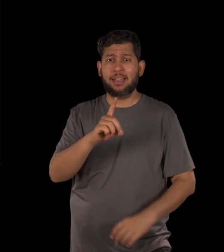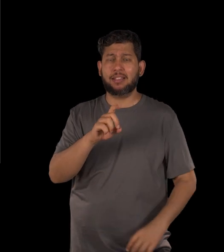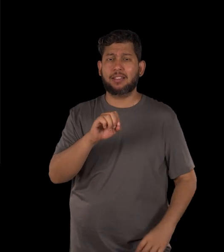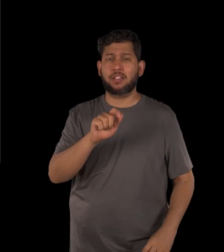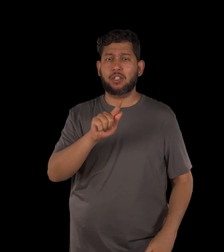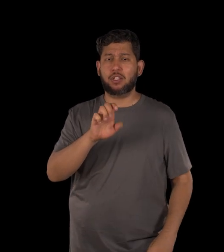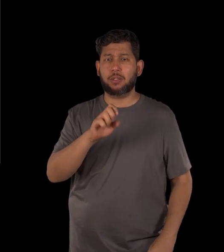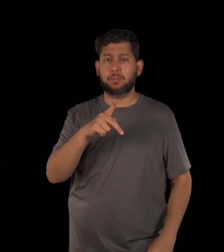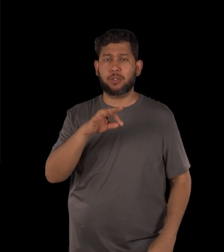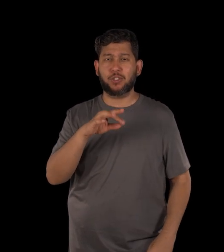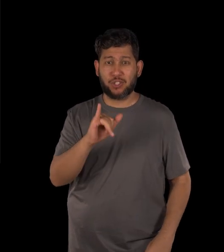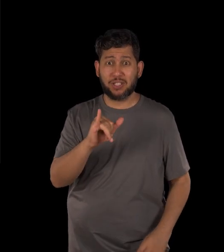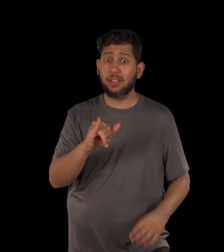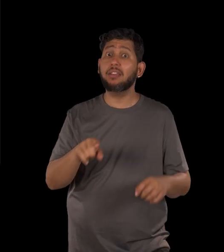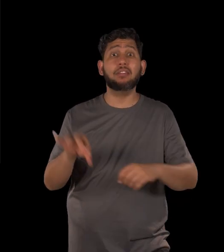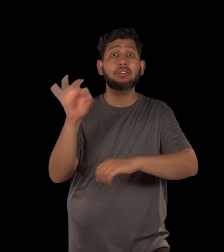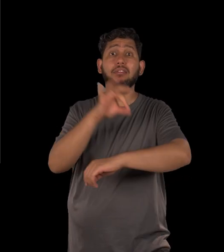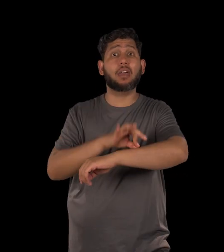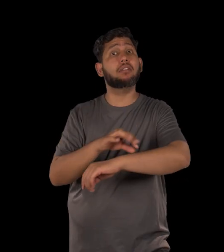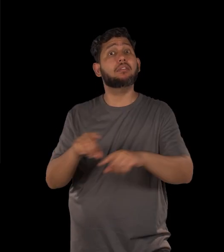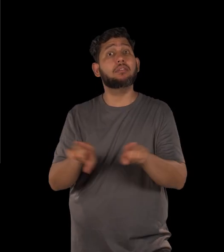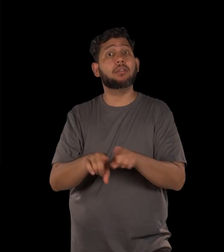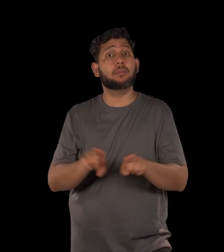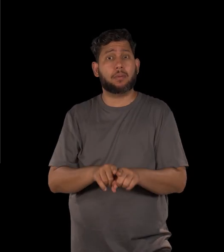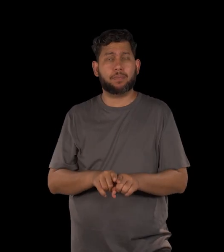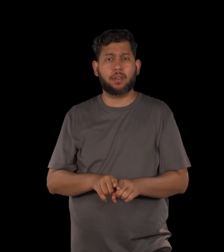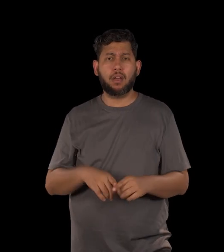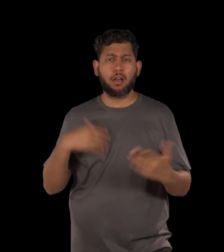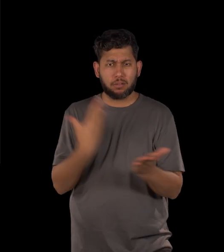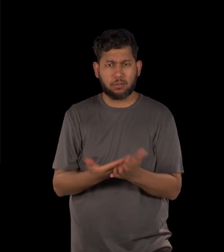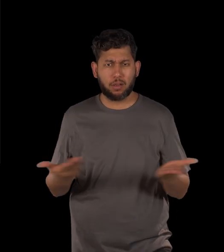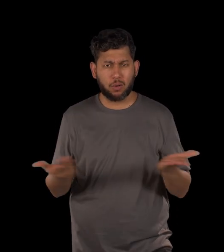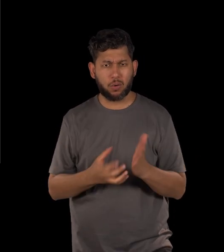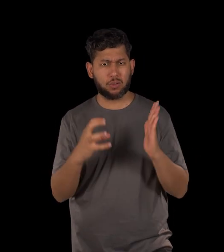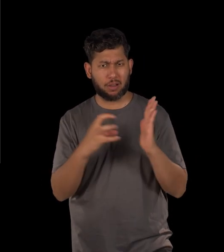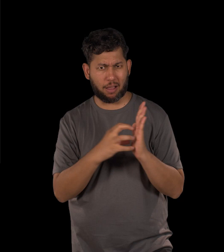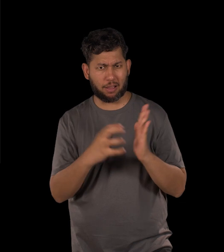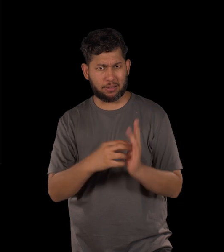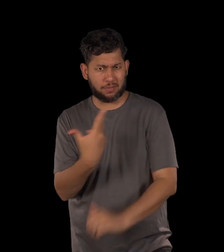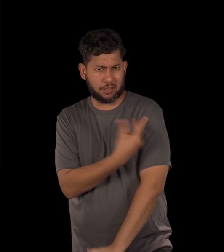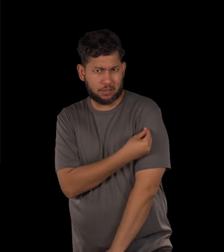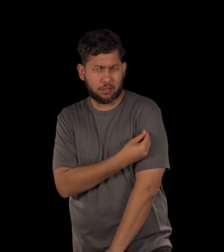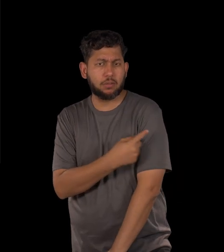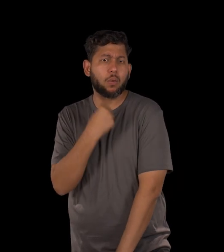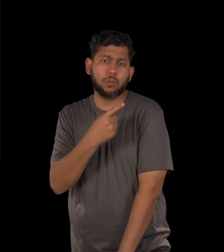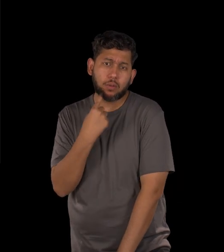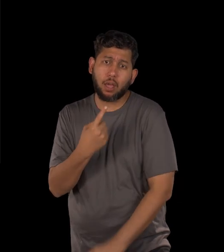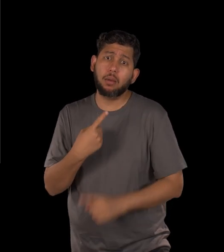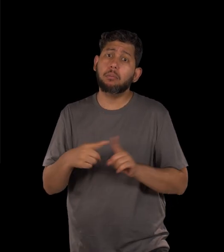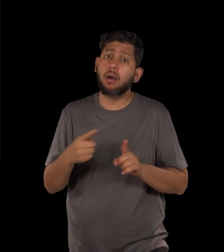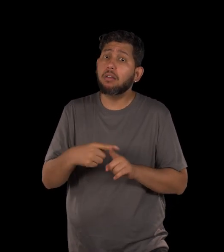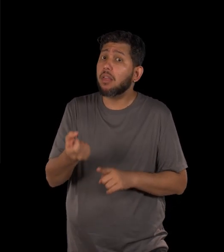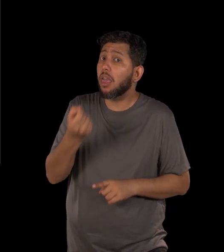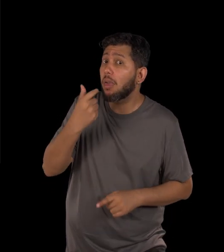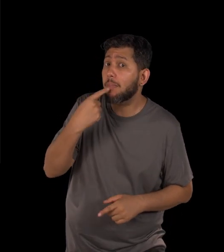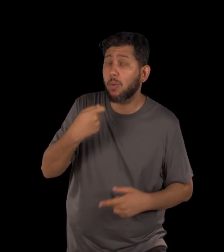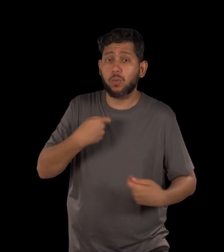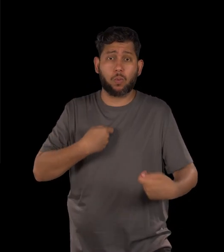dengue. Até hoje não há vacinas contra a AIDS, mas os pacientes podem controlar a doença por meio de tratamento